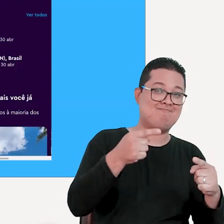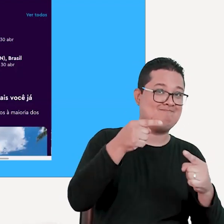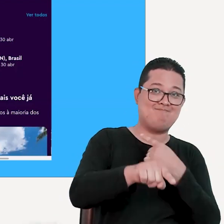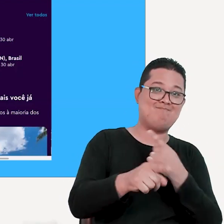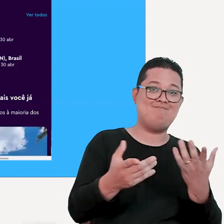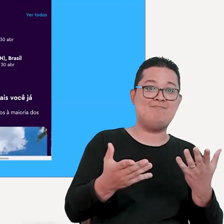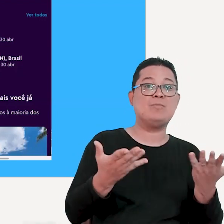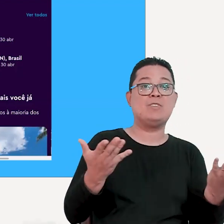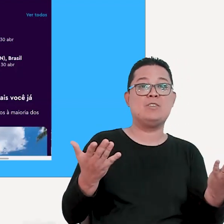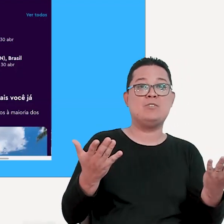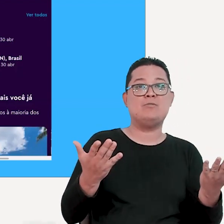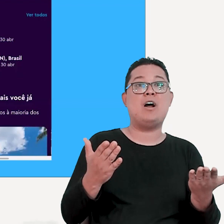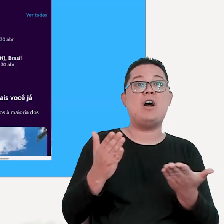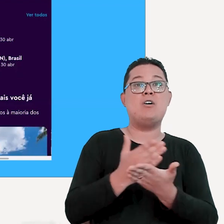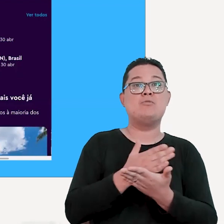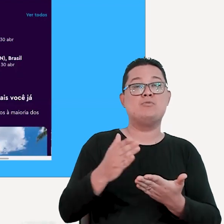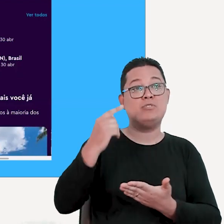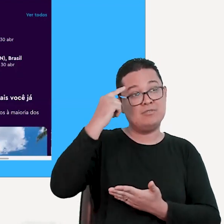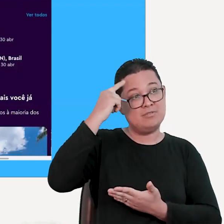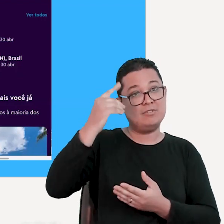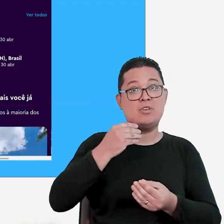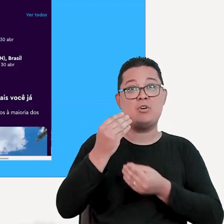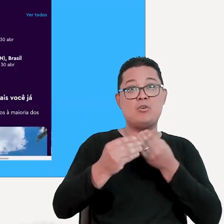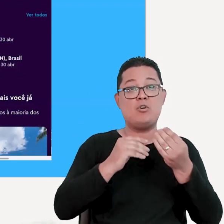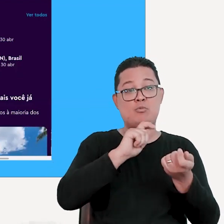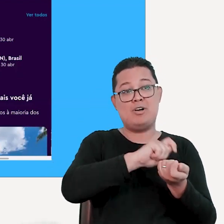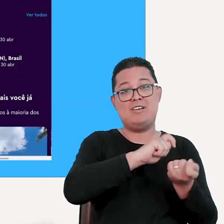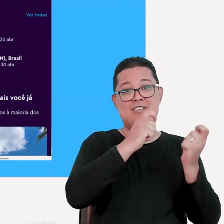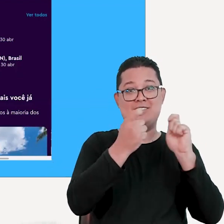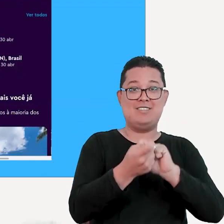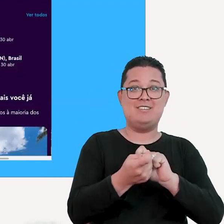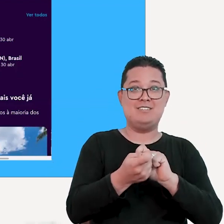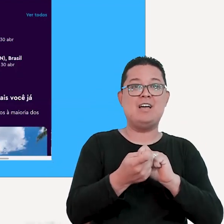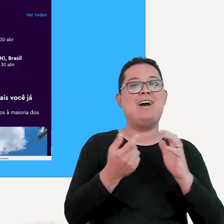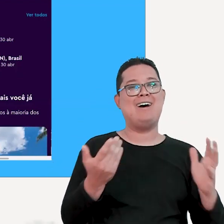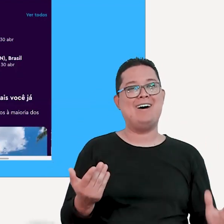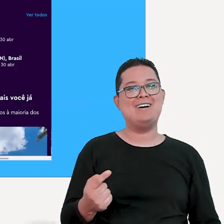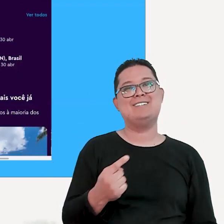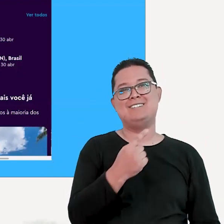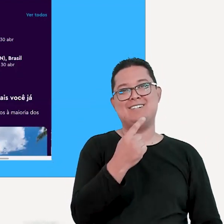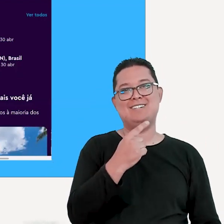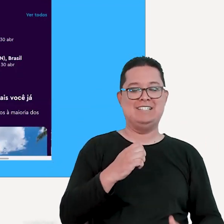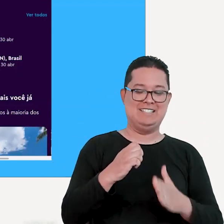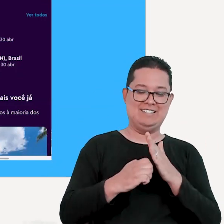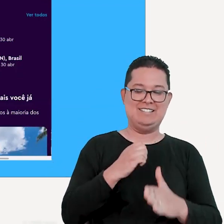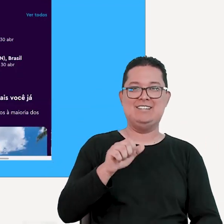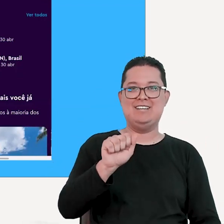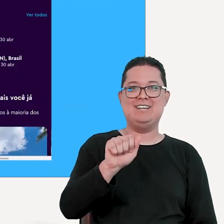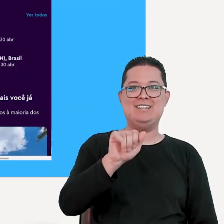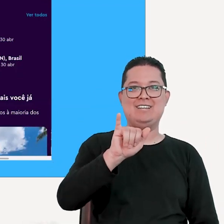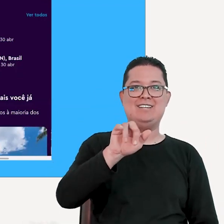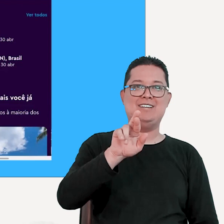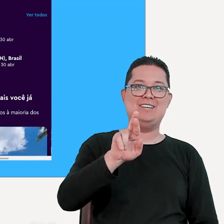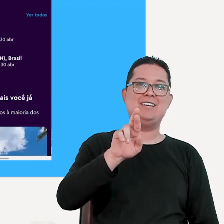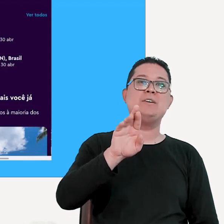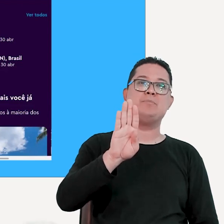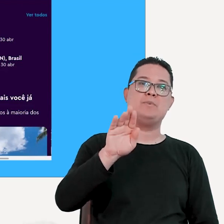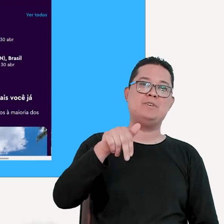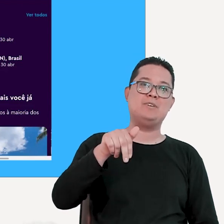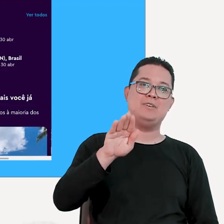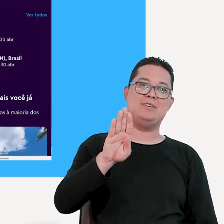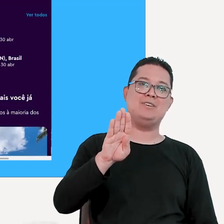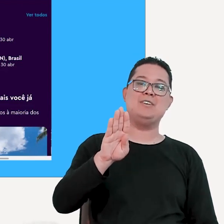no seu aplicativo ou no seu site. Um exemplo disso é o que a Airbnb trouxe aqui. Ele escreveu: é muito bom ter você de